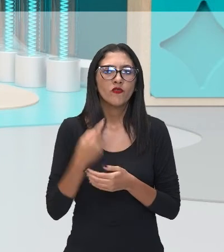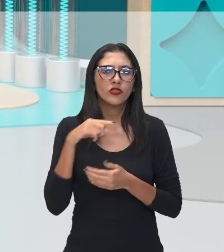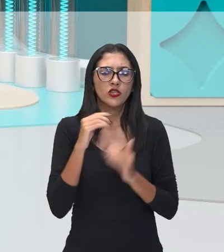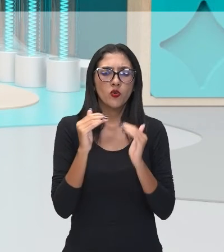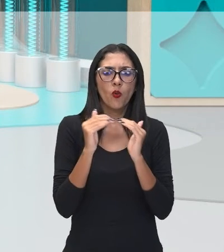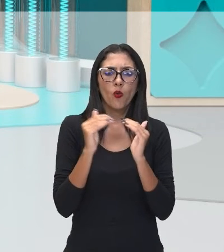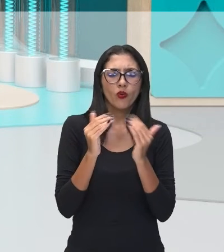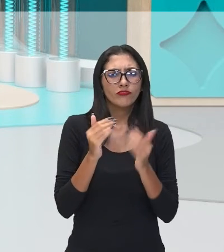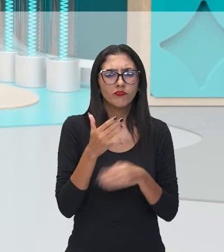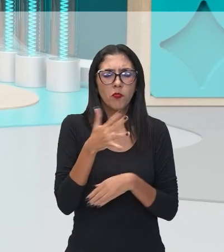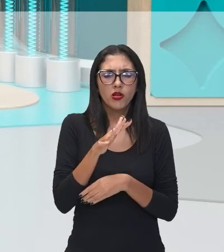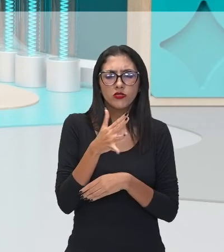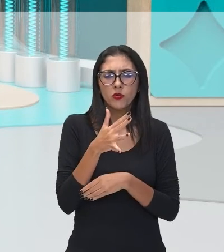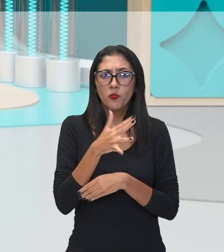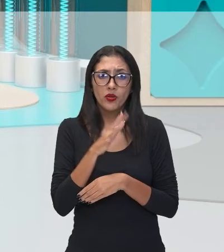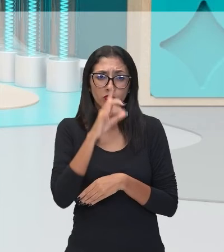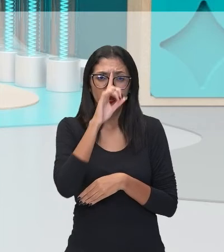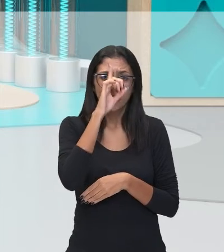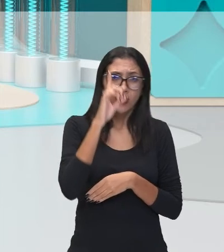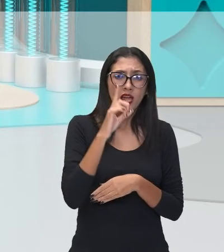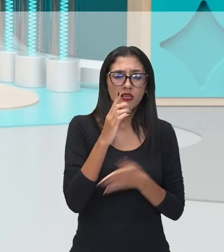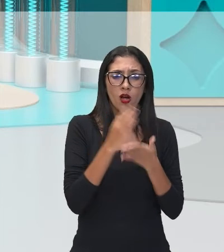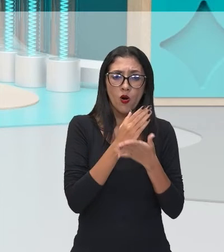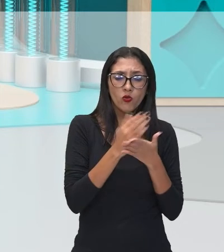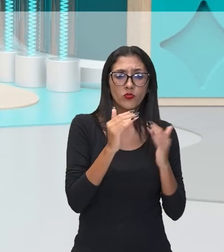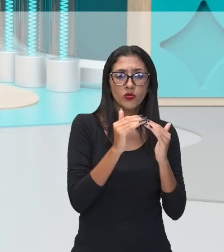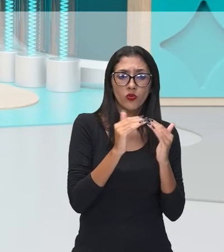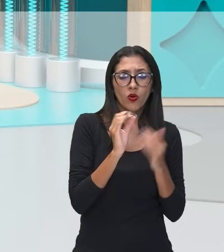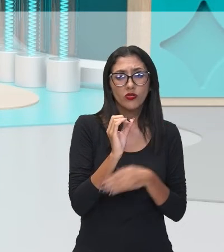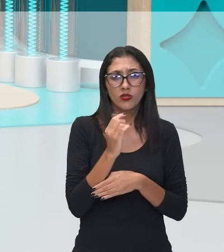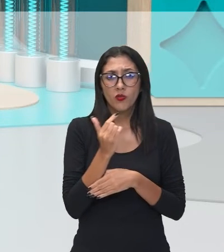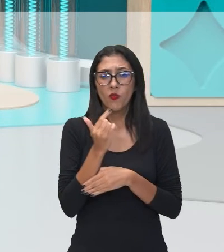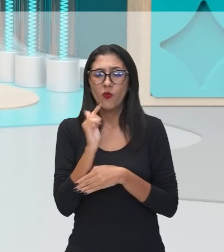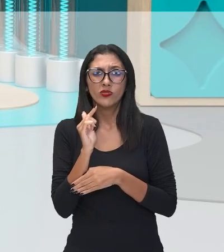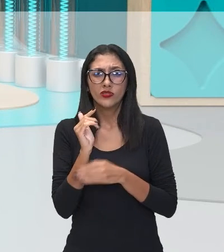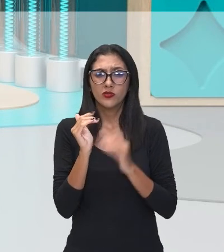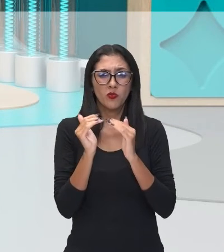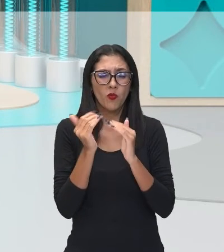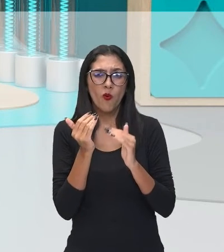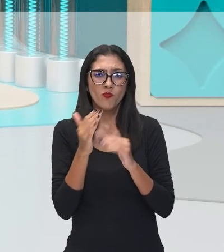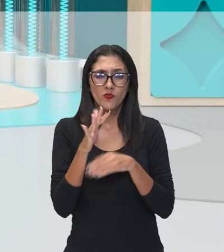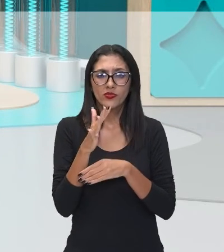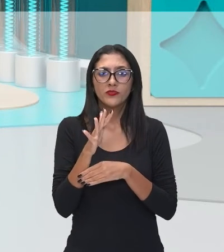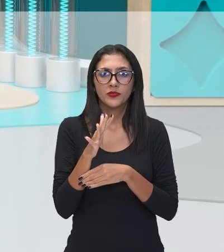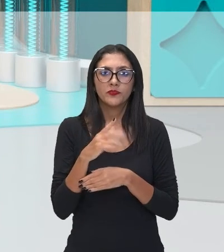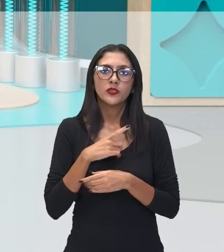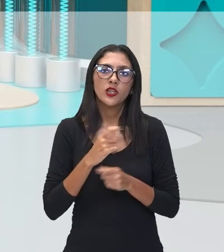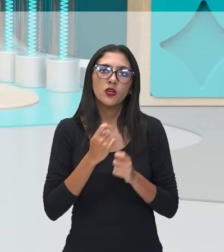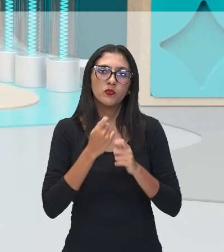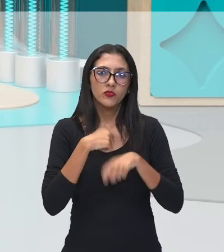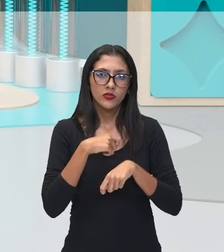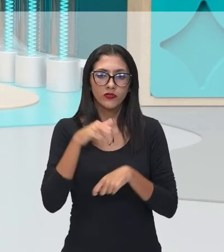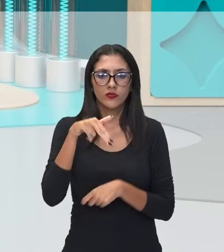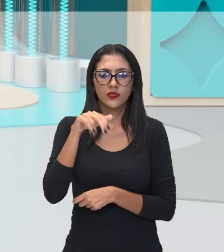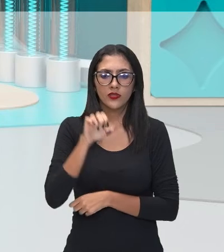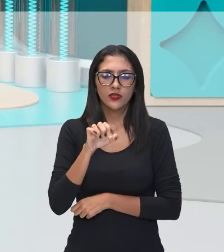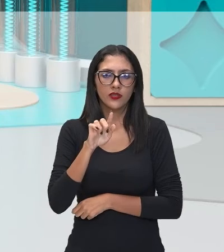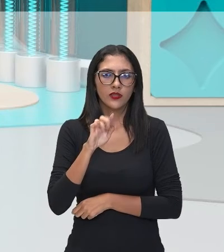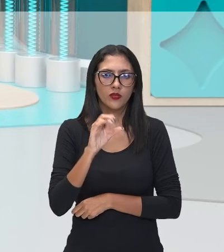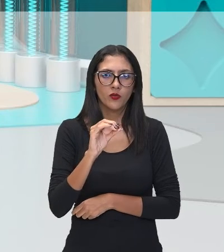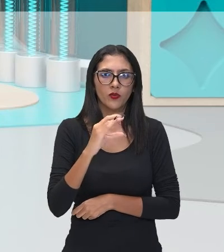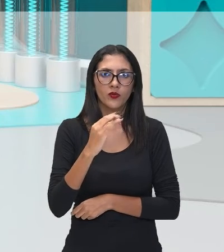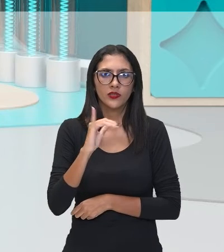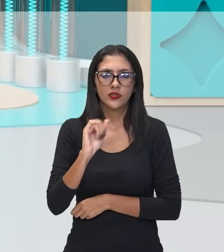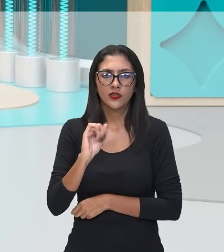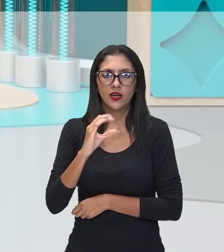com algumas ideias e discorda de outras. Você pode fazer um movimento argumentativo de negociação, certo? E